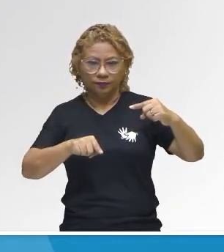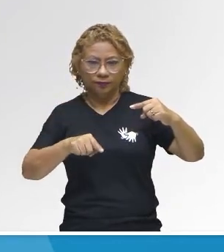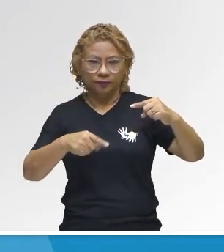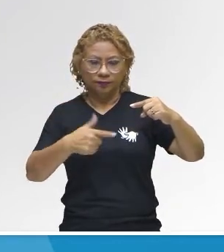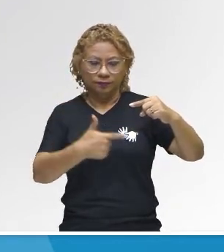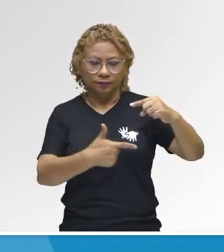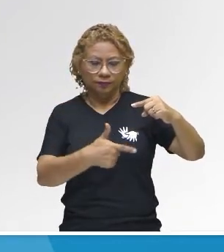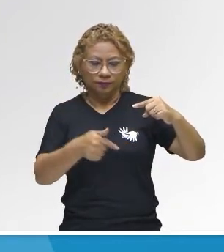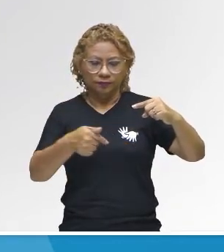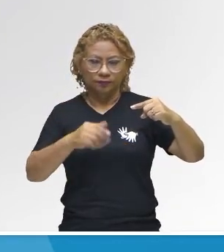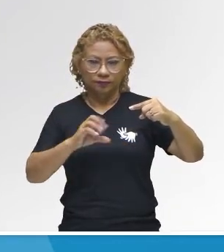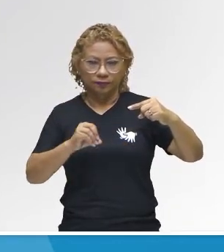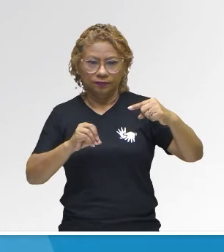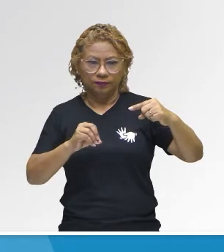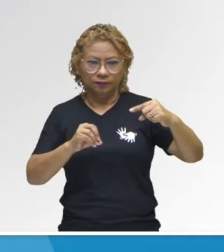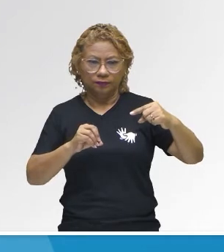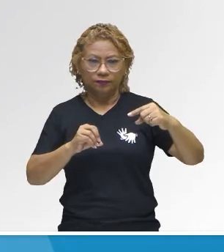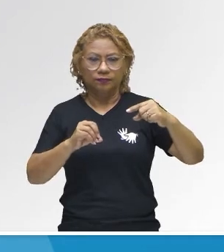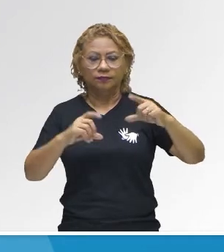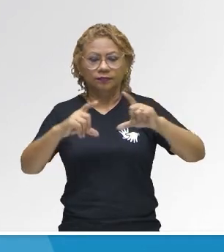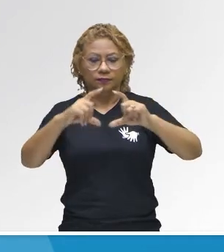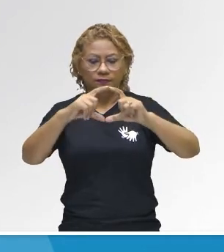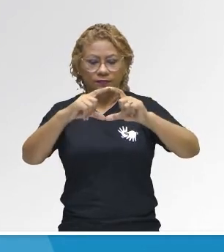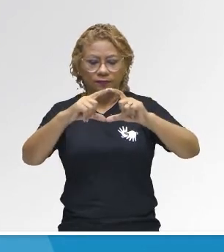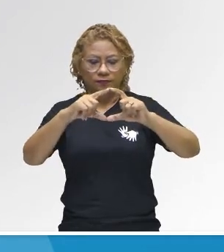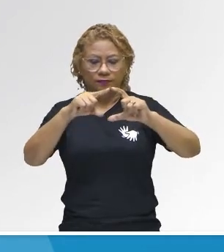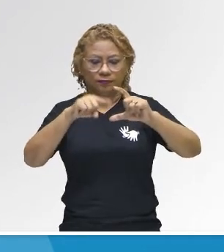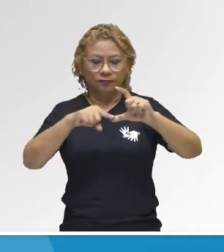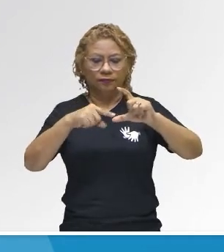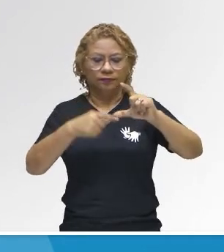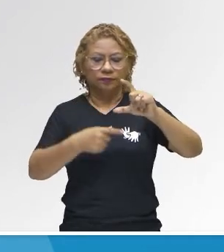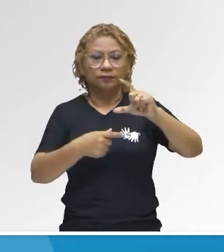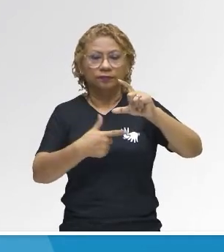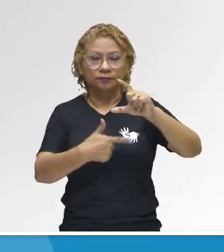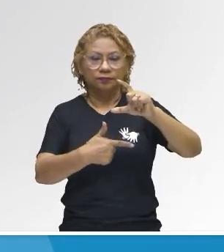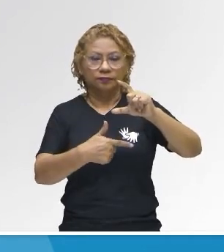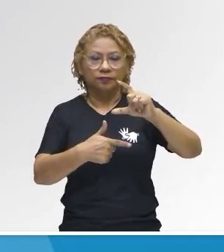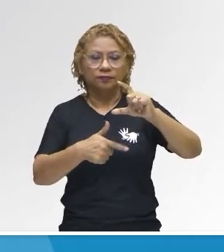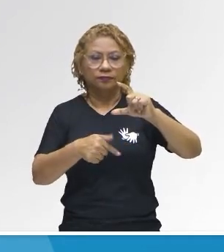de 270 graus. Olha só o que vai acontecer novamente.